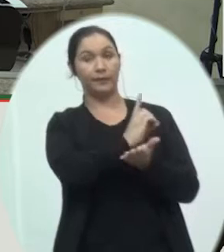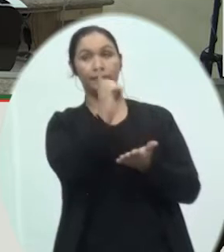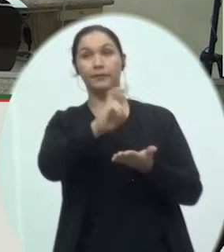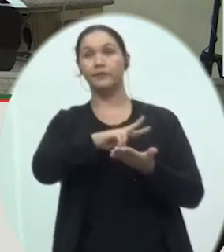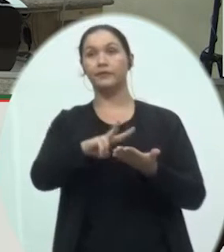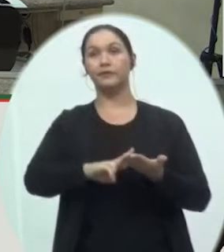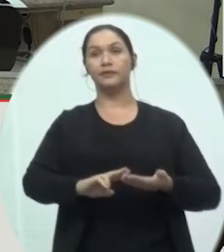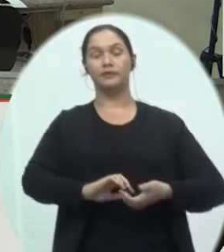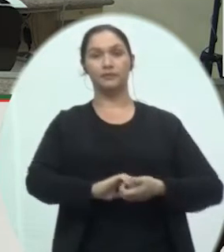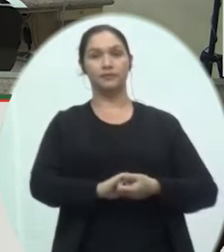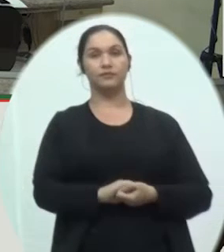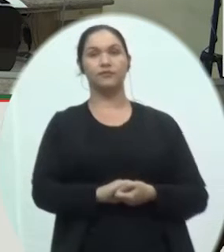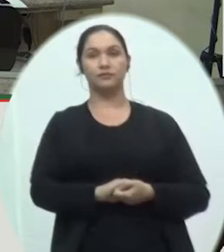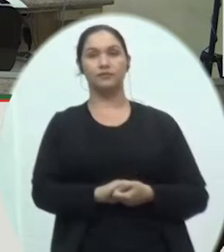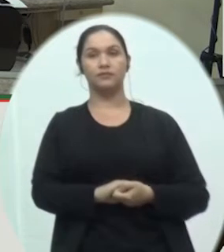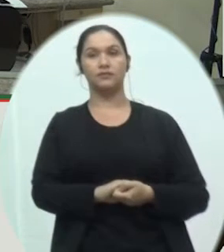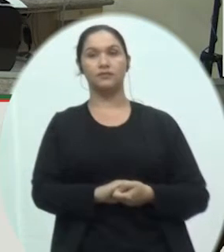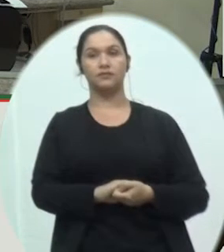Bíblia.